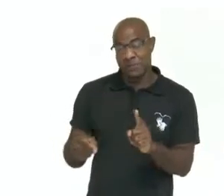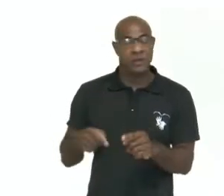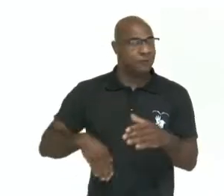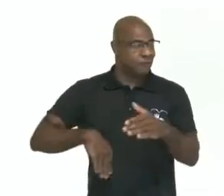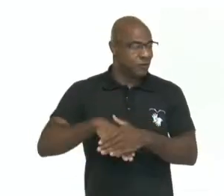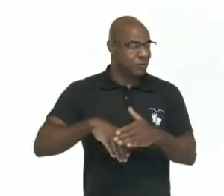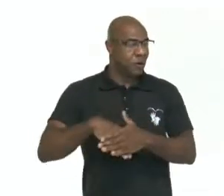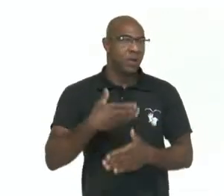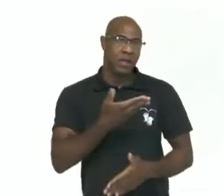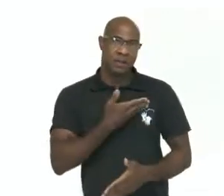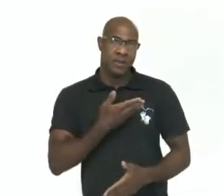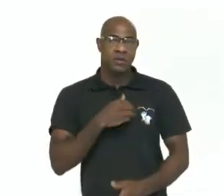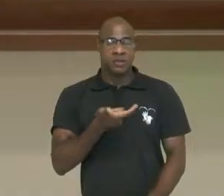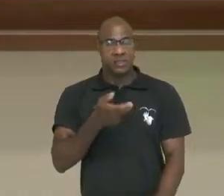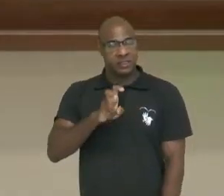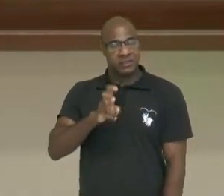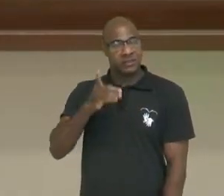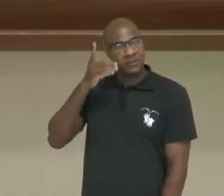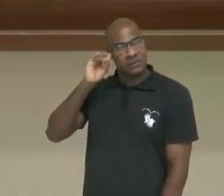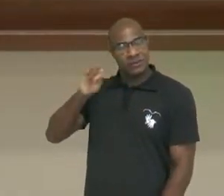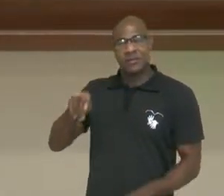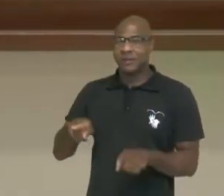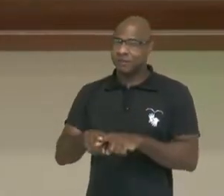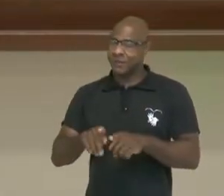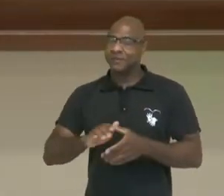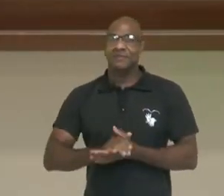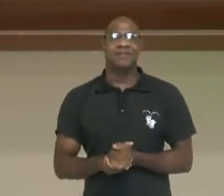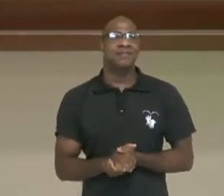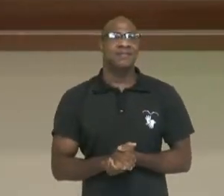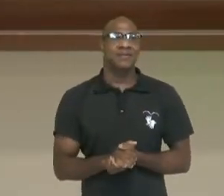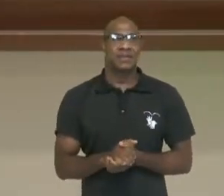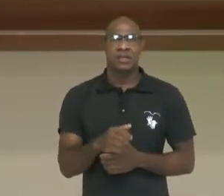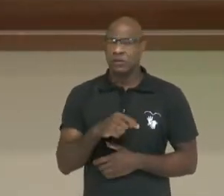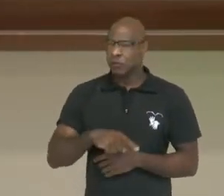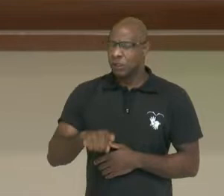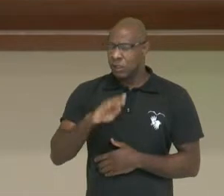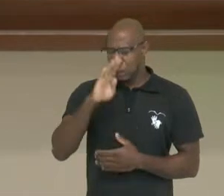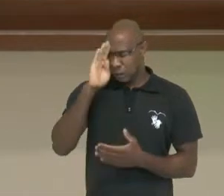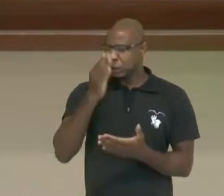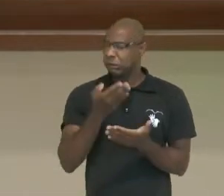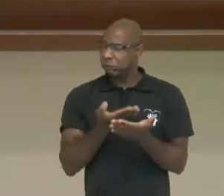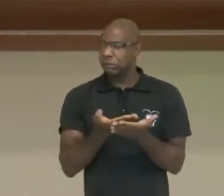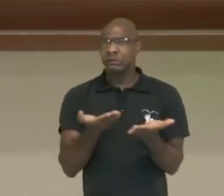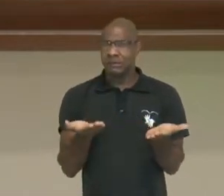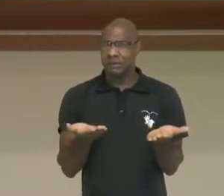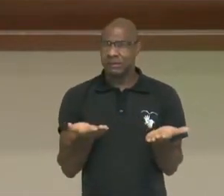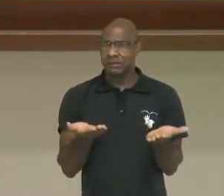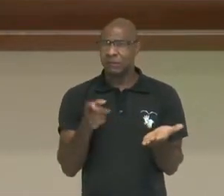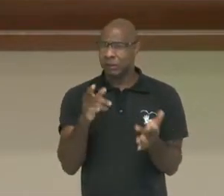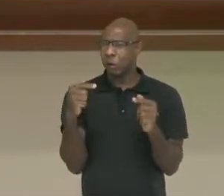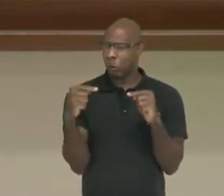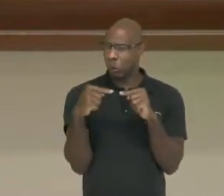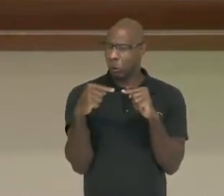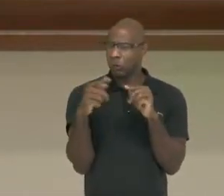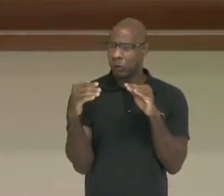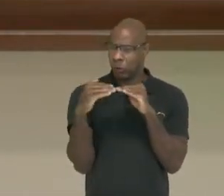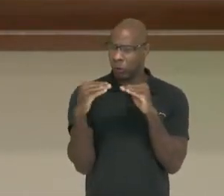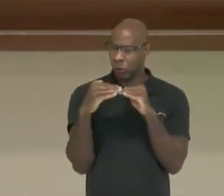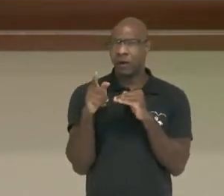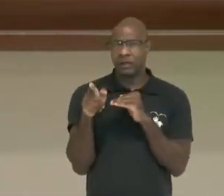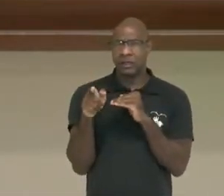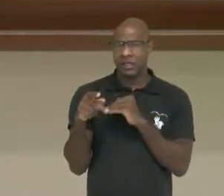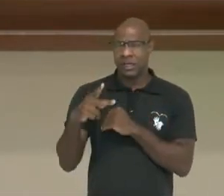dias. Meu querido e minha querida, você acredita, ou melhor, você concorda que